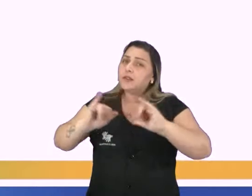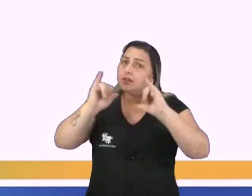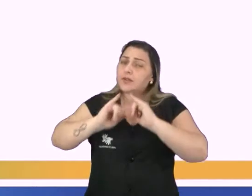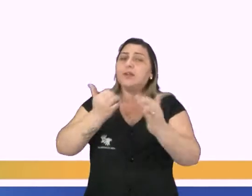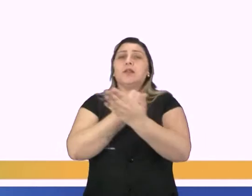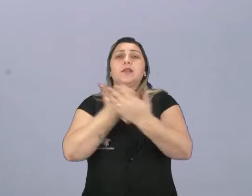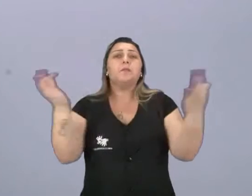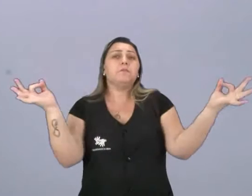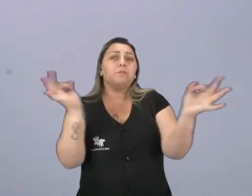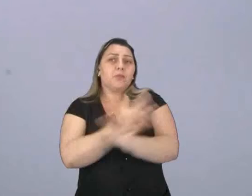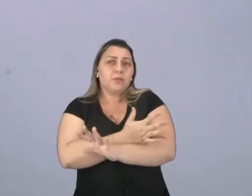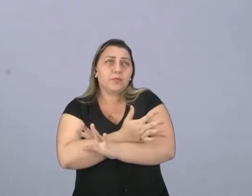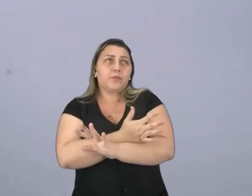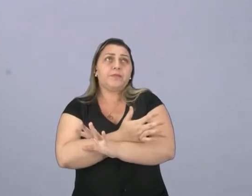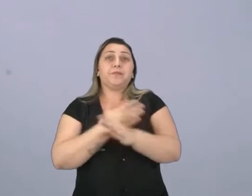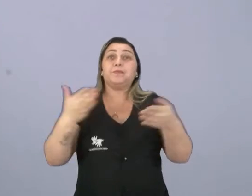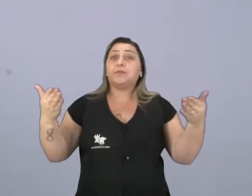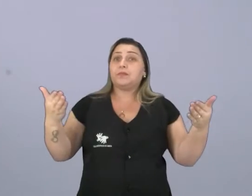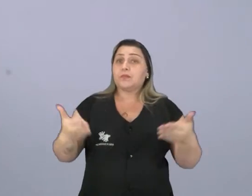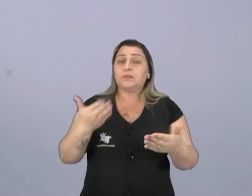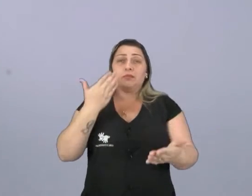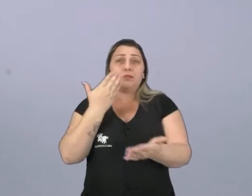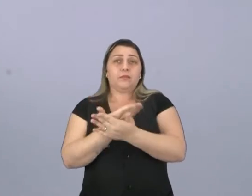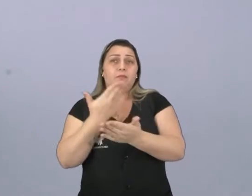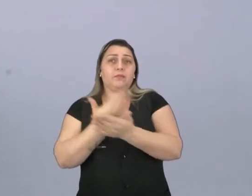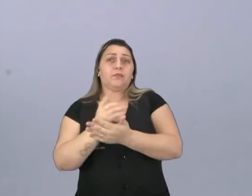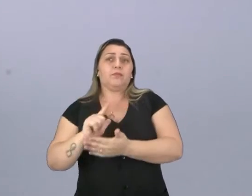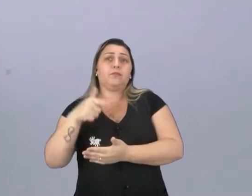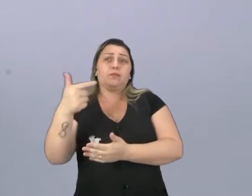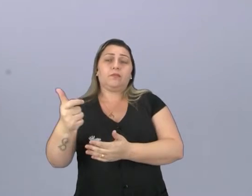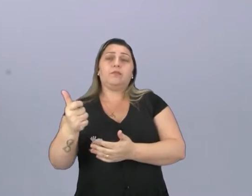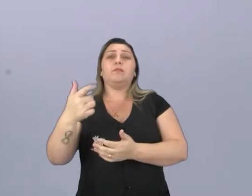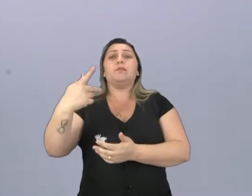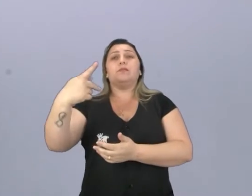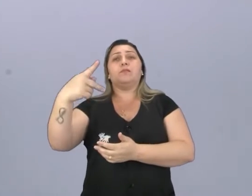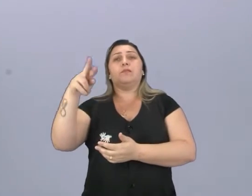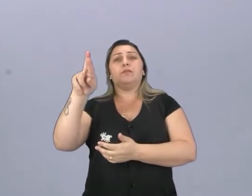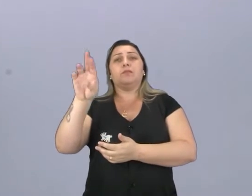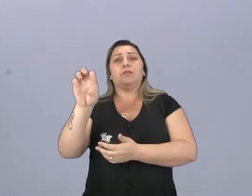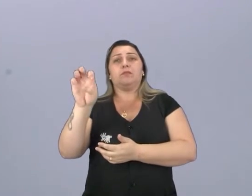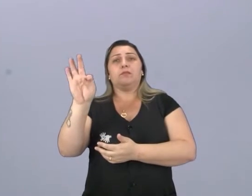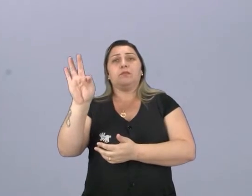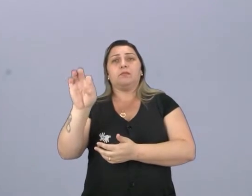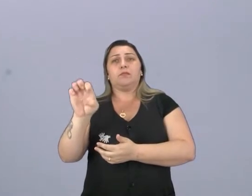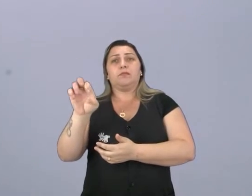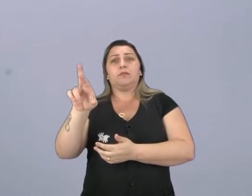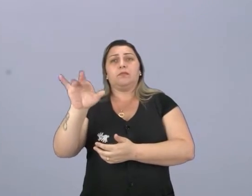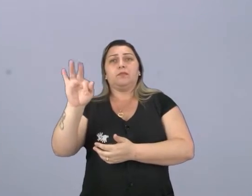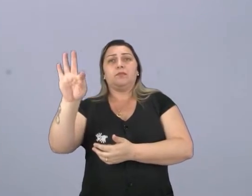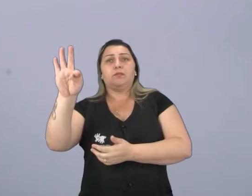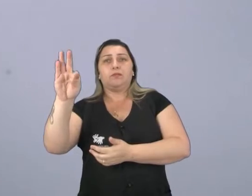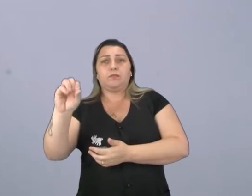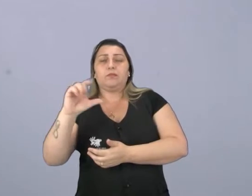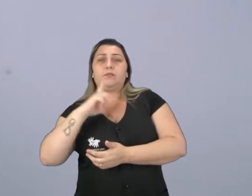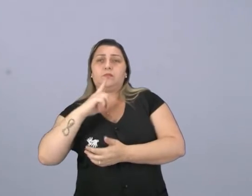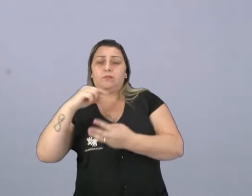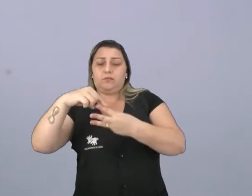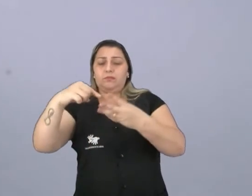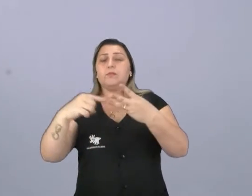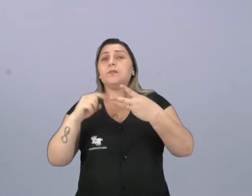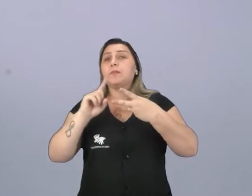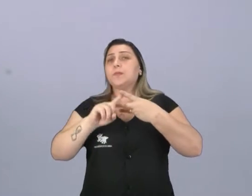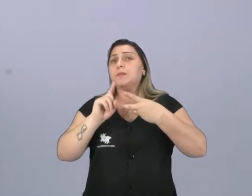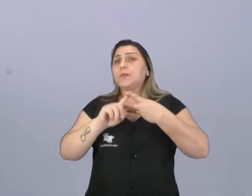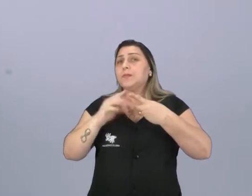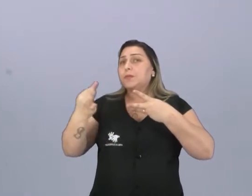ações concluídas. Agora vamos estudar outro tipo de pretérito, porque nós temos 3 tipos de pretérito. Falamos sobre